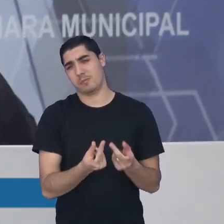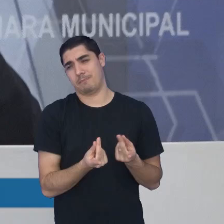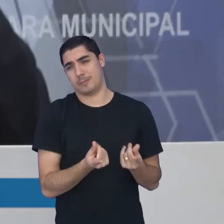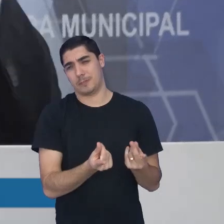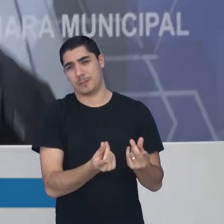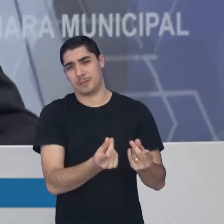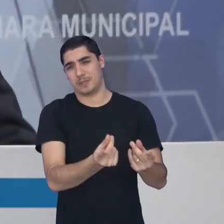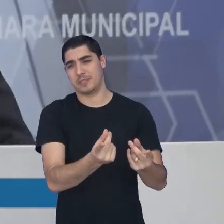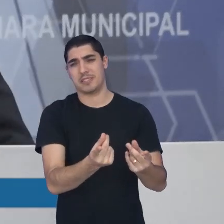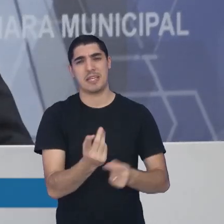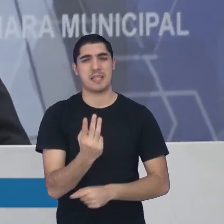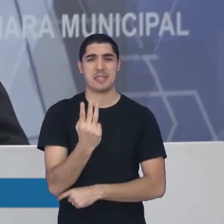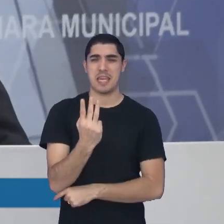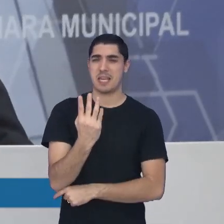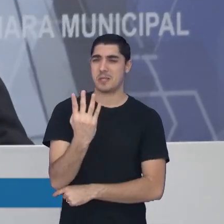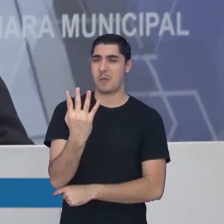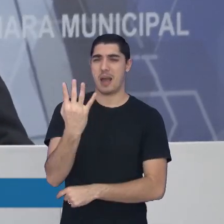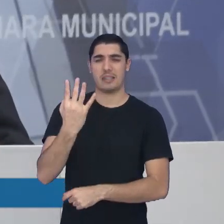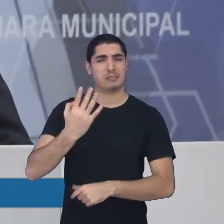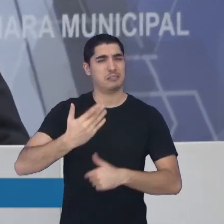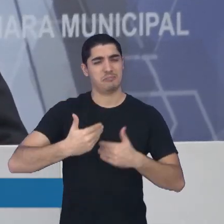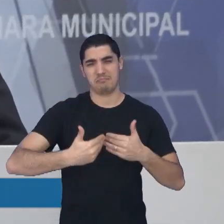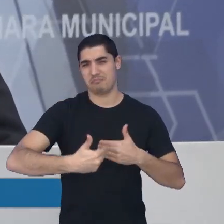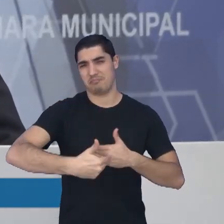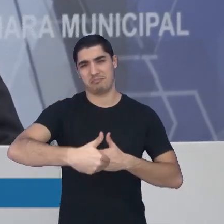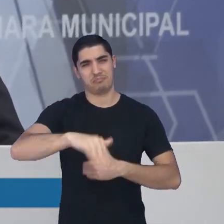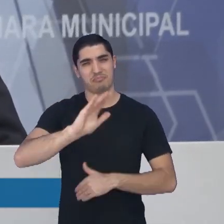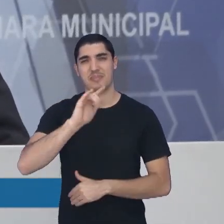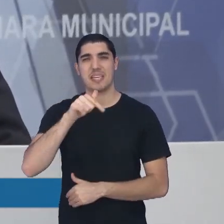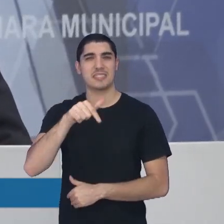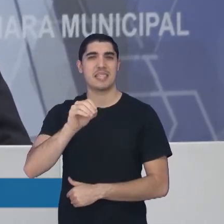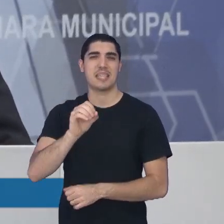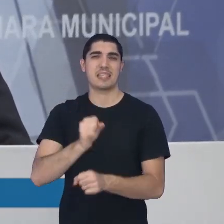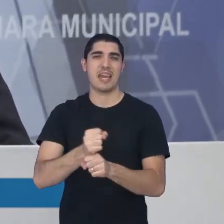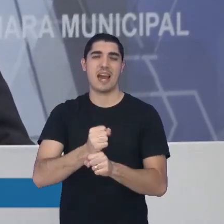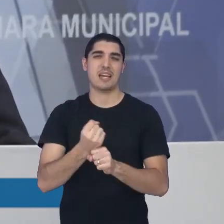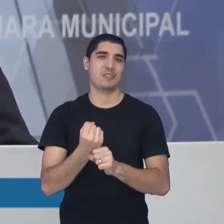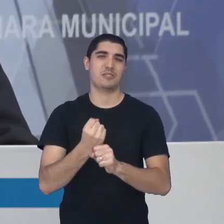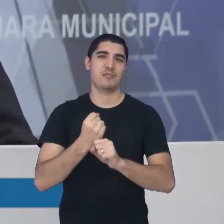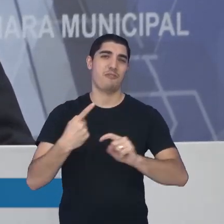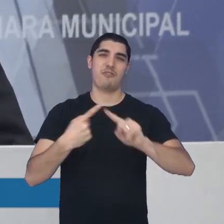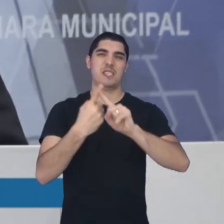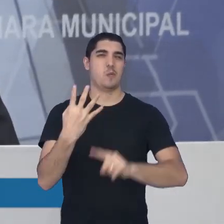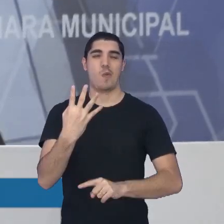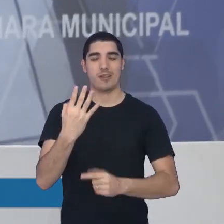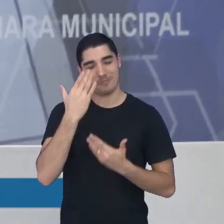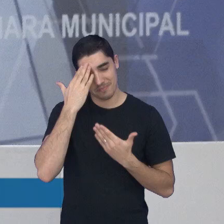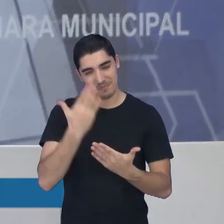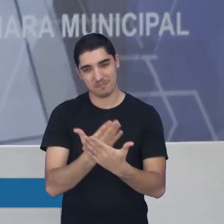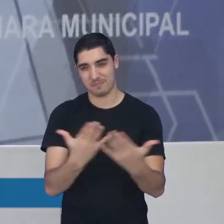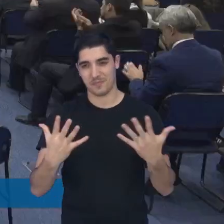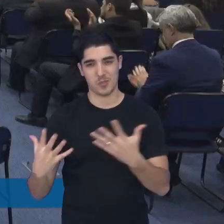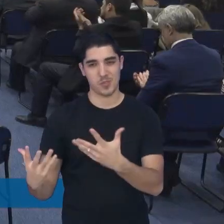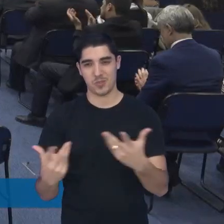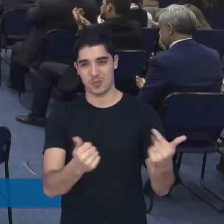mais 3, 4 vezes esses 70 anos. Obrigado para vocês.